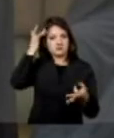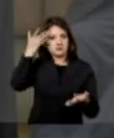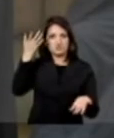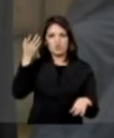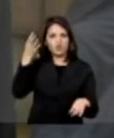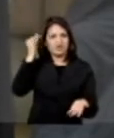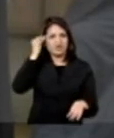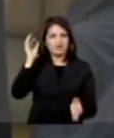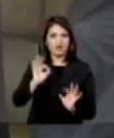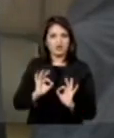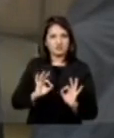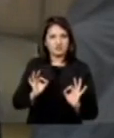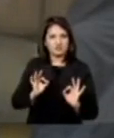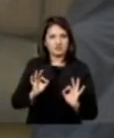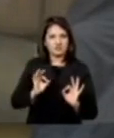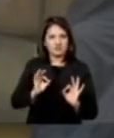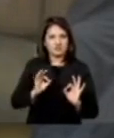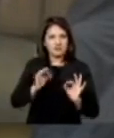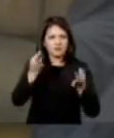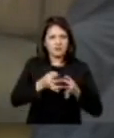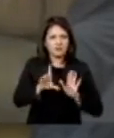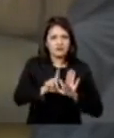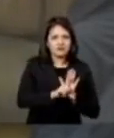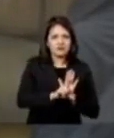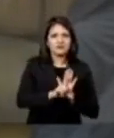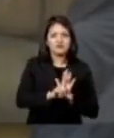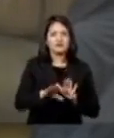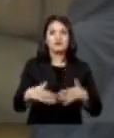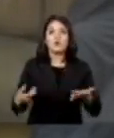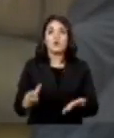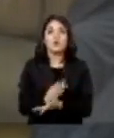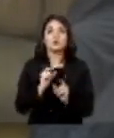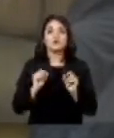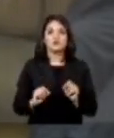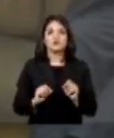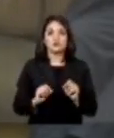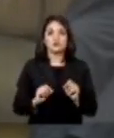entendam, trazem um enfrentamento enorme